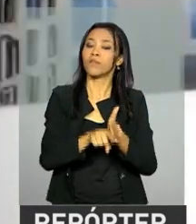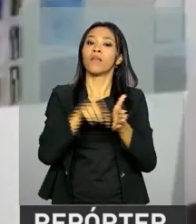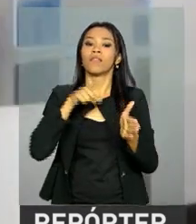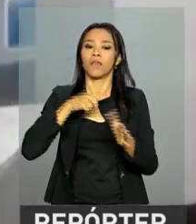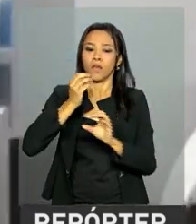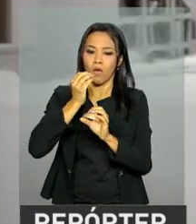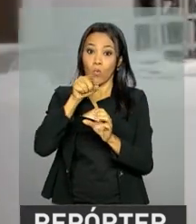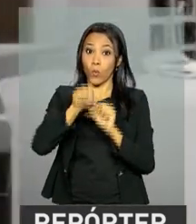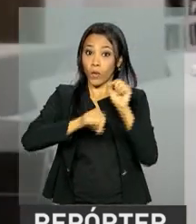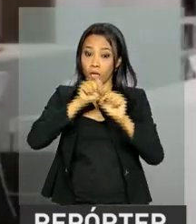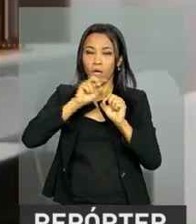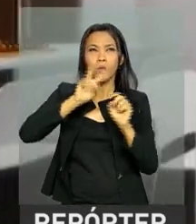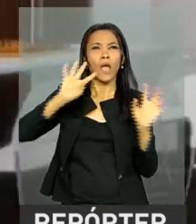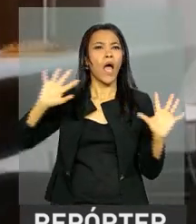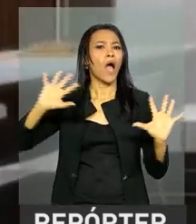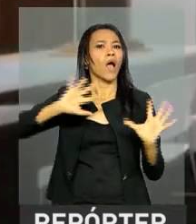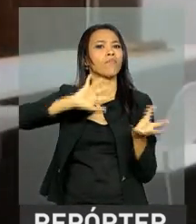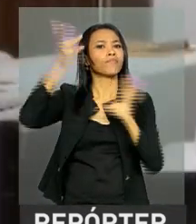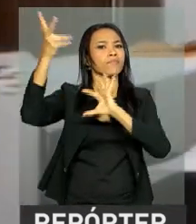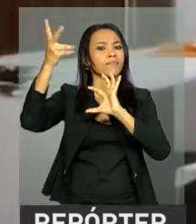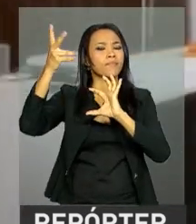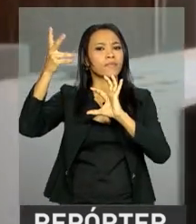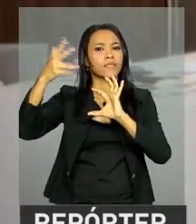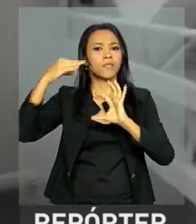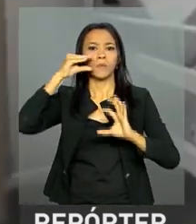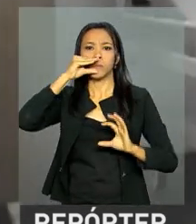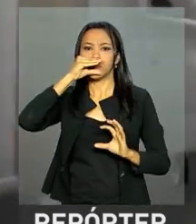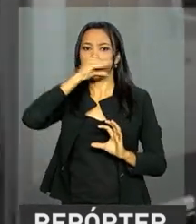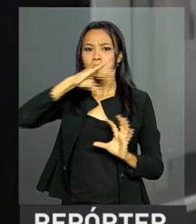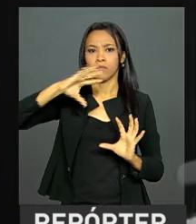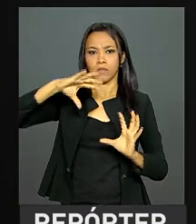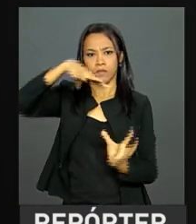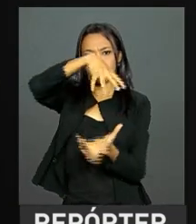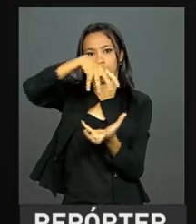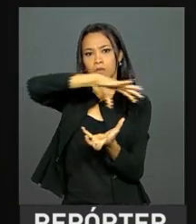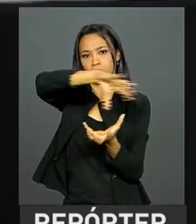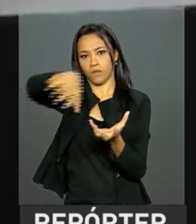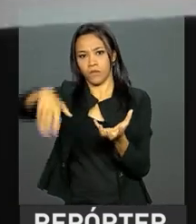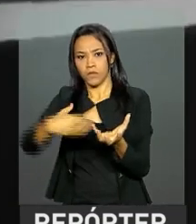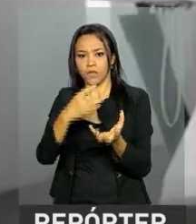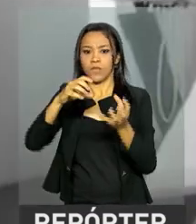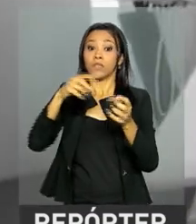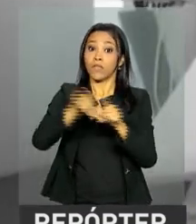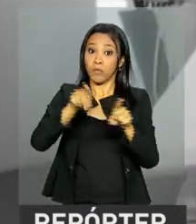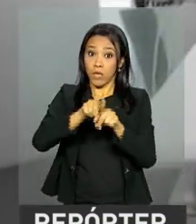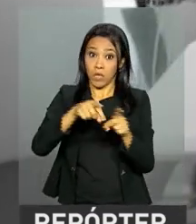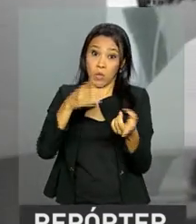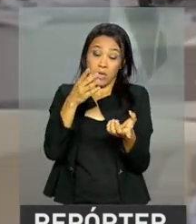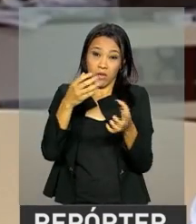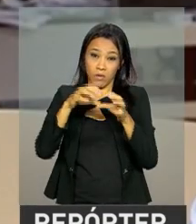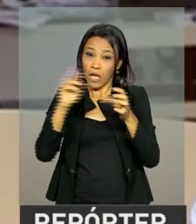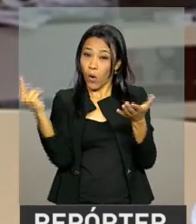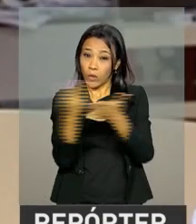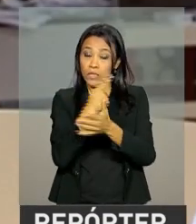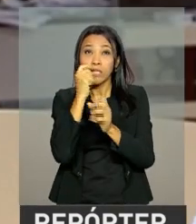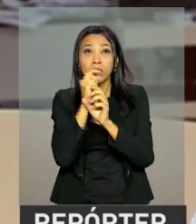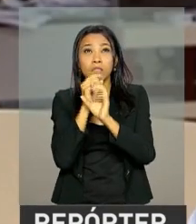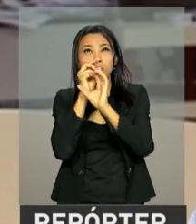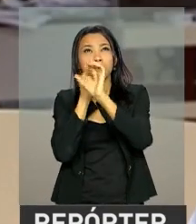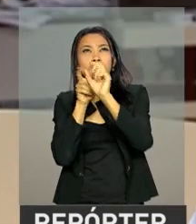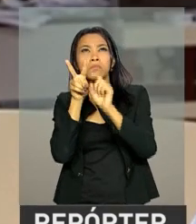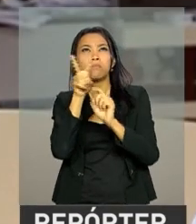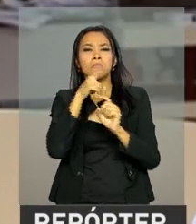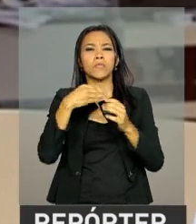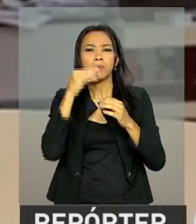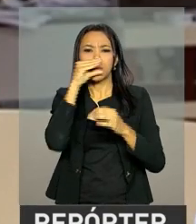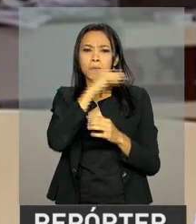monitoramento das mudanças na temperatura do Globo Terrestre o buraco na camada de ozônio e pesquisas sobre animais